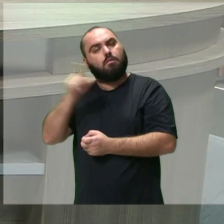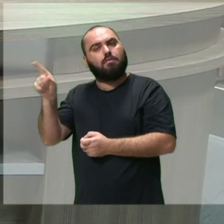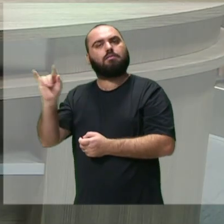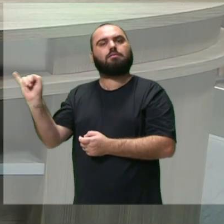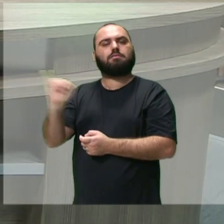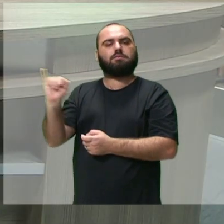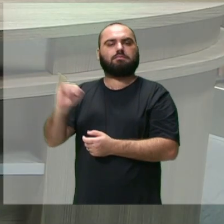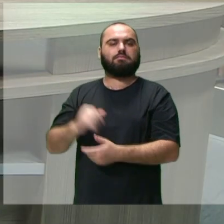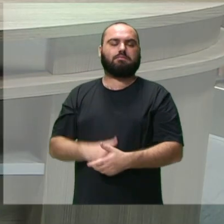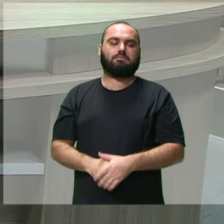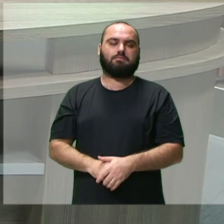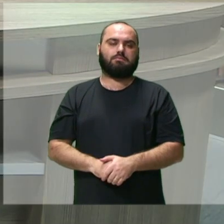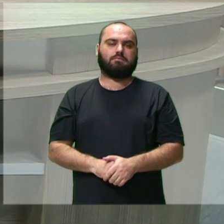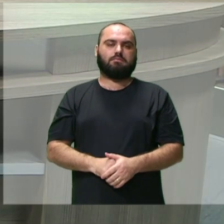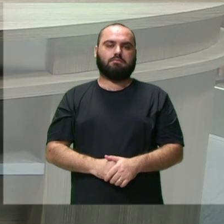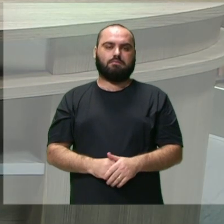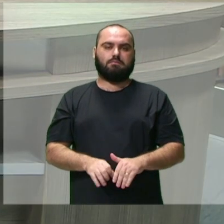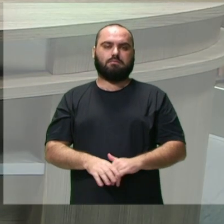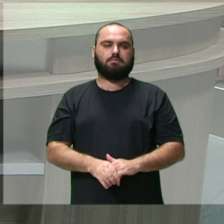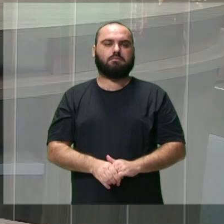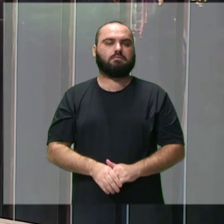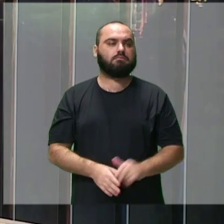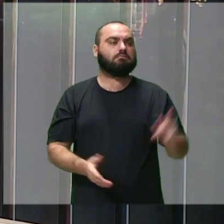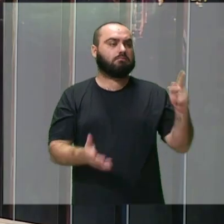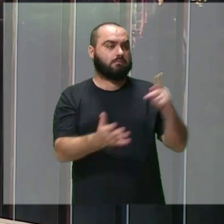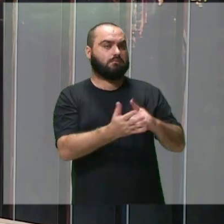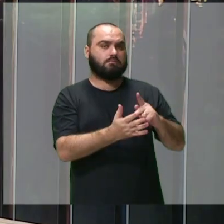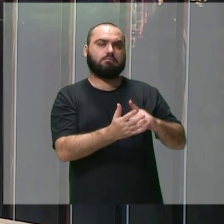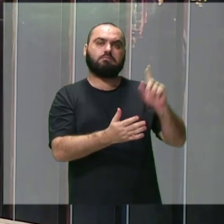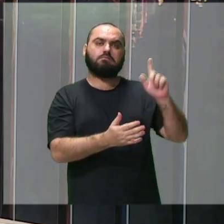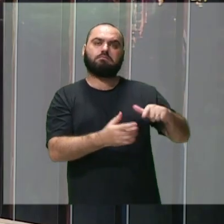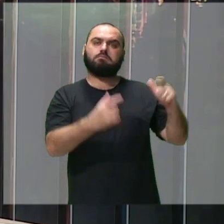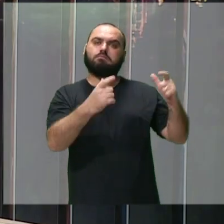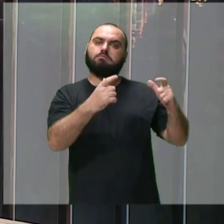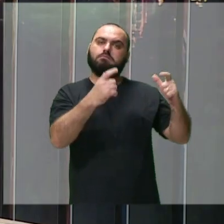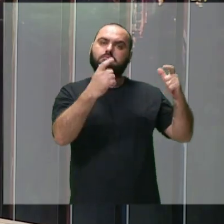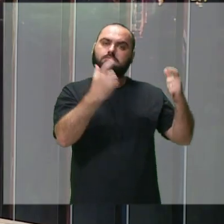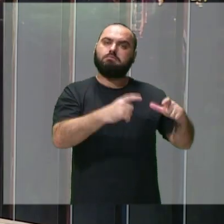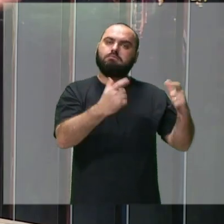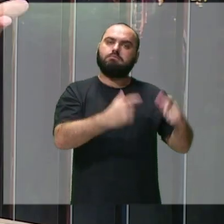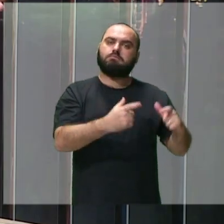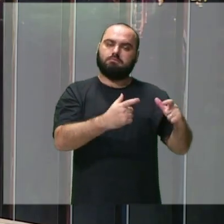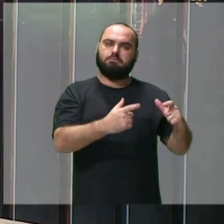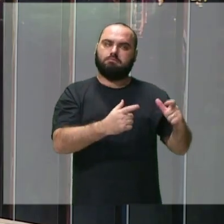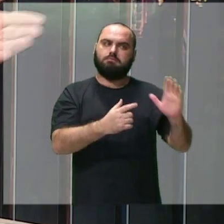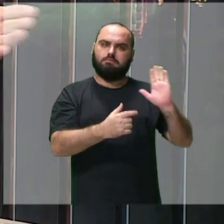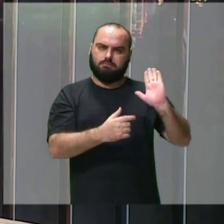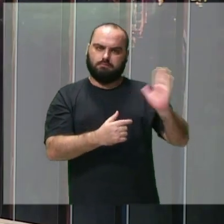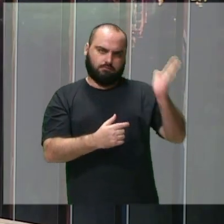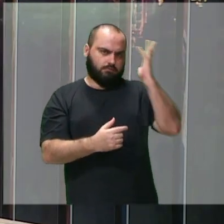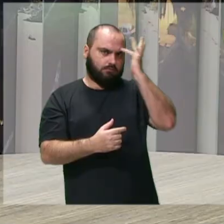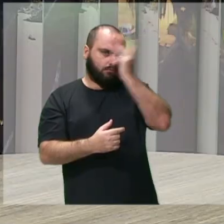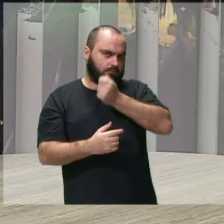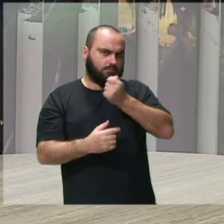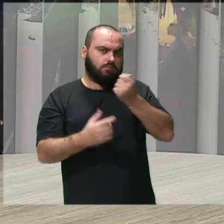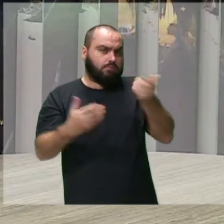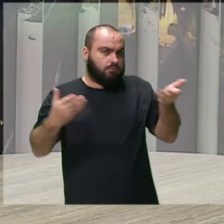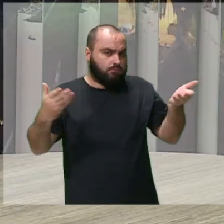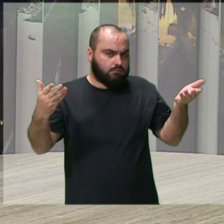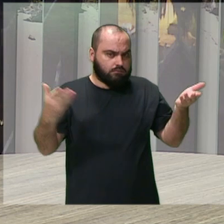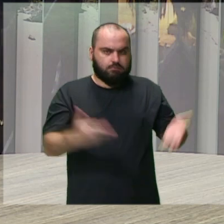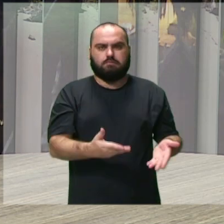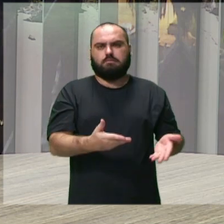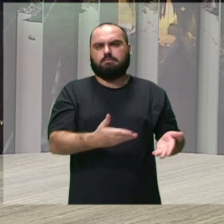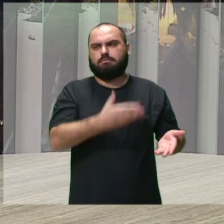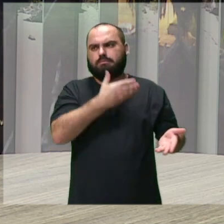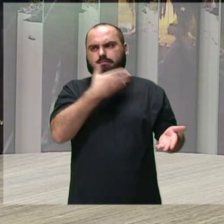Enfim. Sim, e se tornou realmente um local muito... Já era um local bonito por natureza, mas se tornou